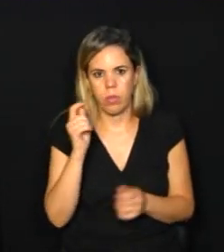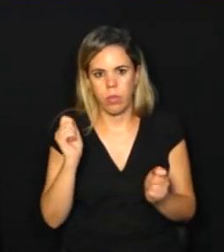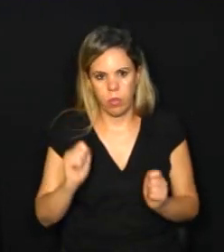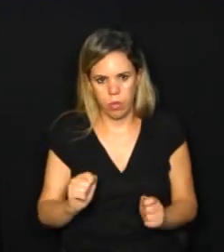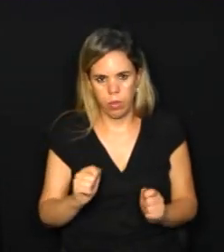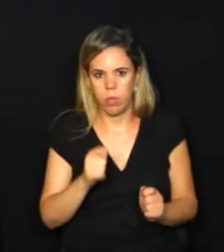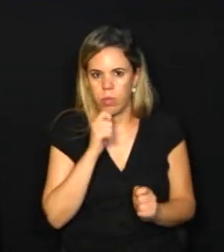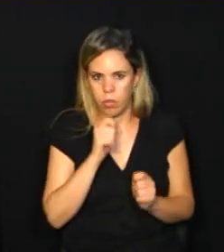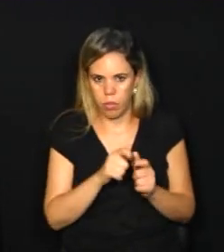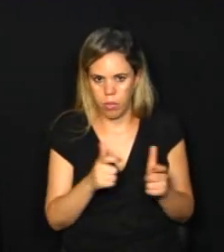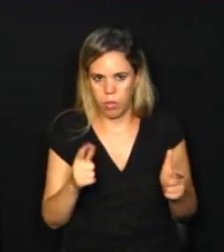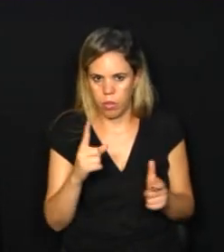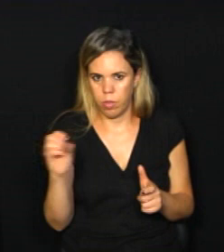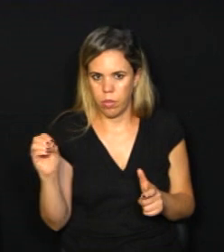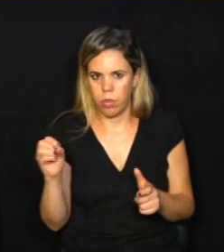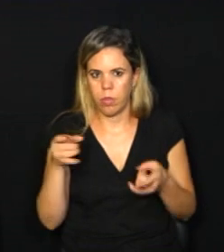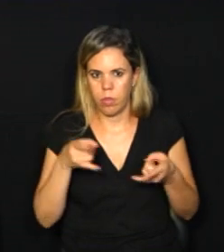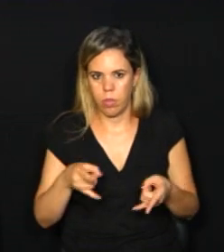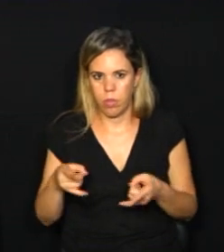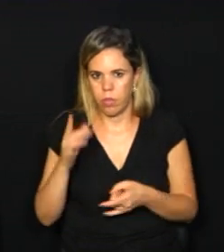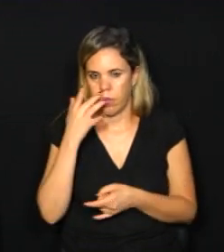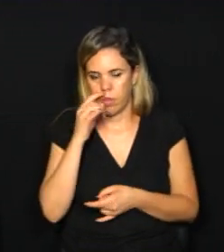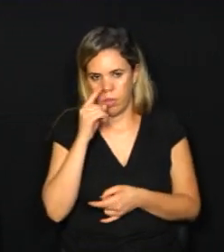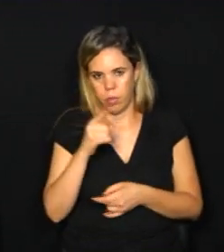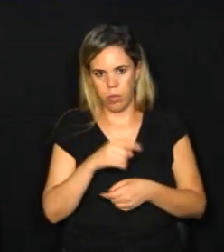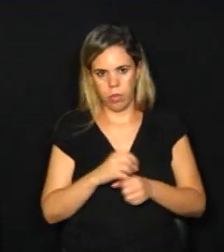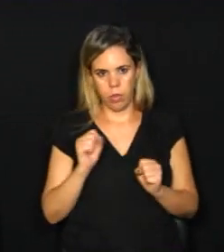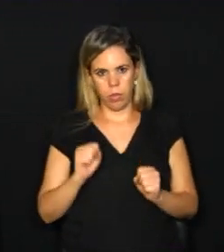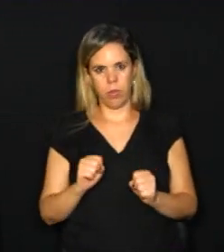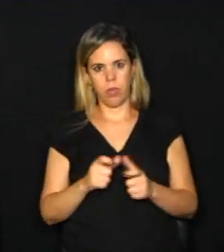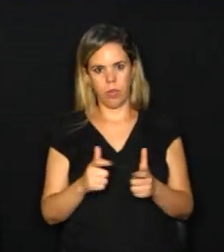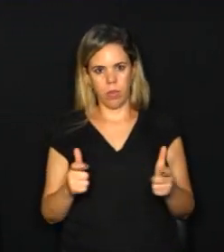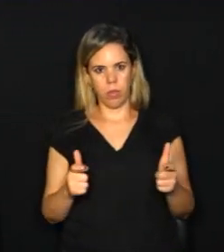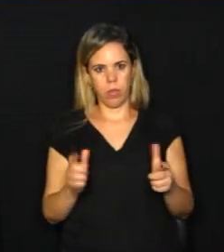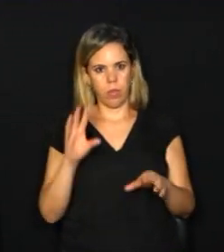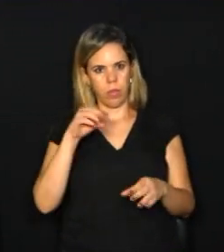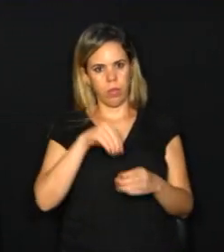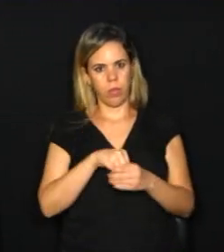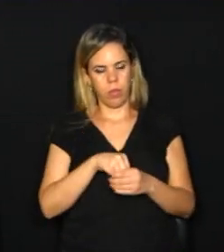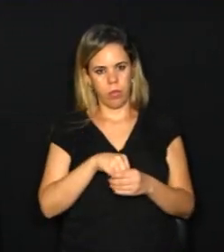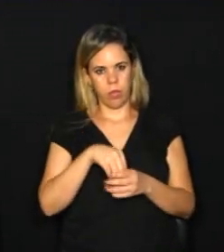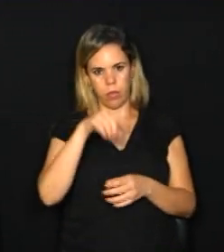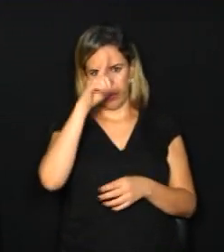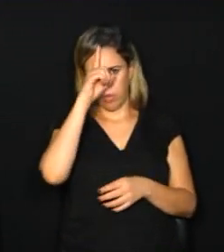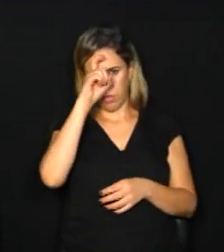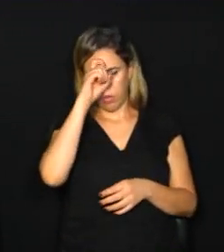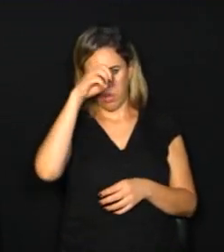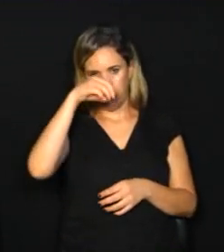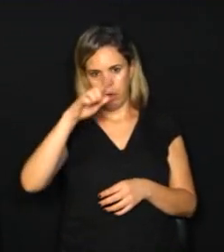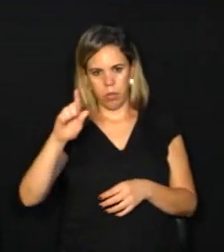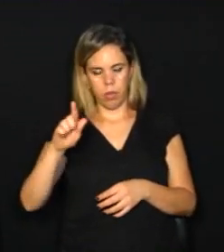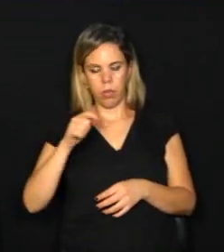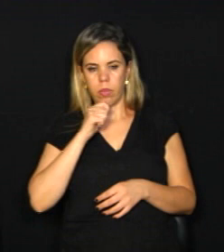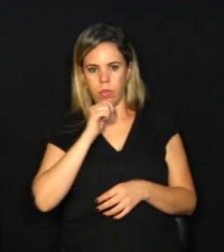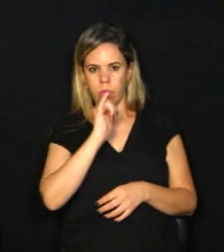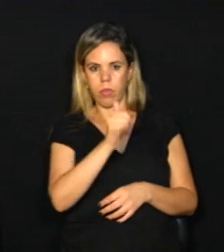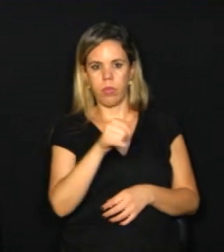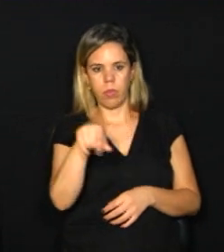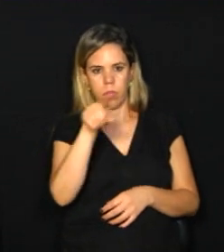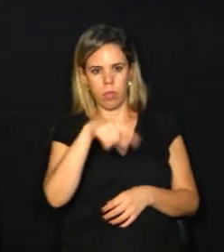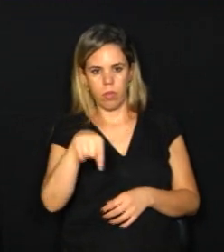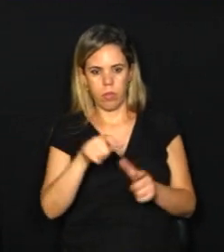podemos ainda aumentar 10 leitos no Hospital Ouro Verde. Podemos aumentar dentro da rede Mário Gatti. Eu diria a vocês